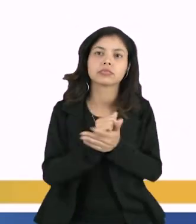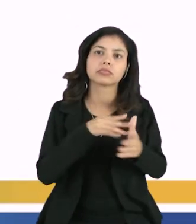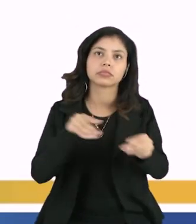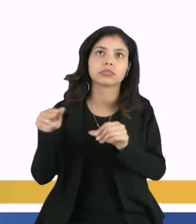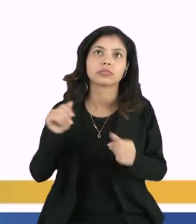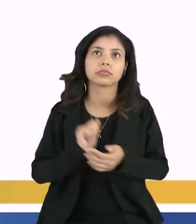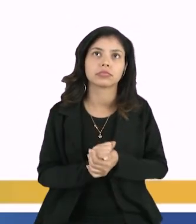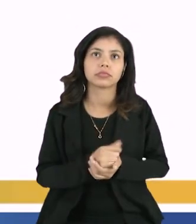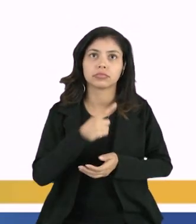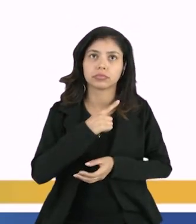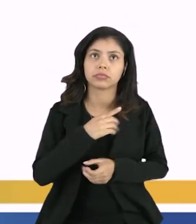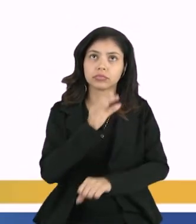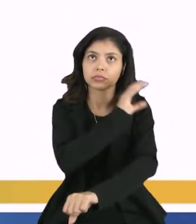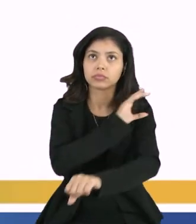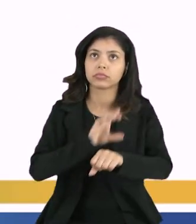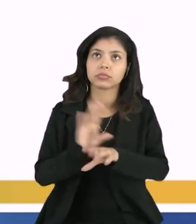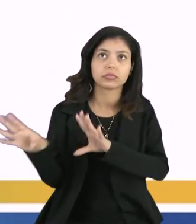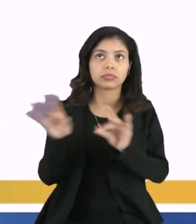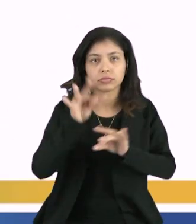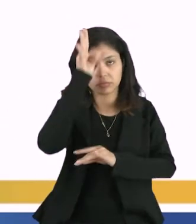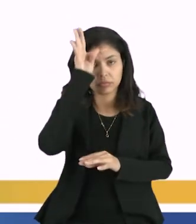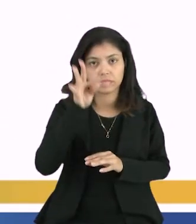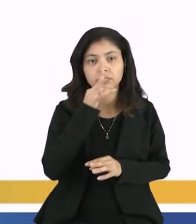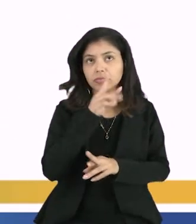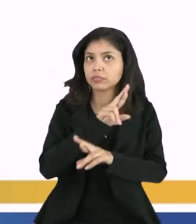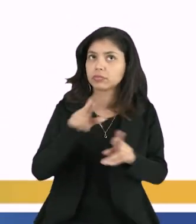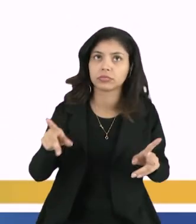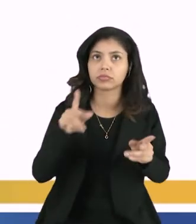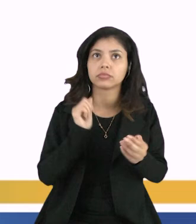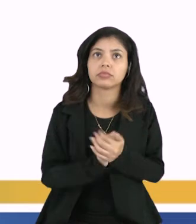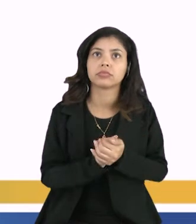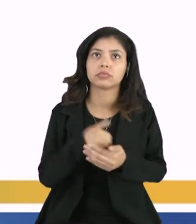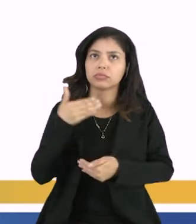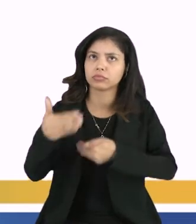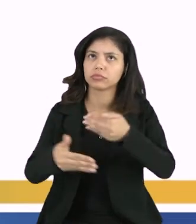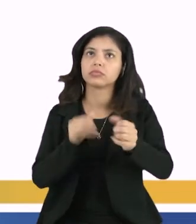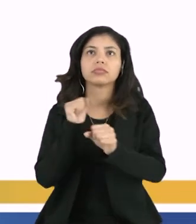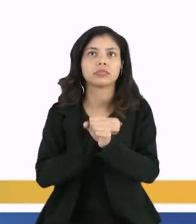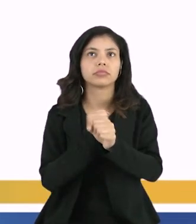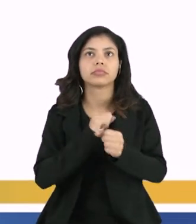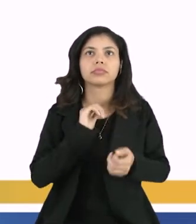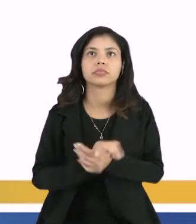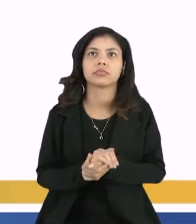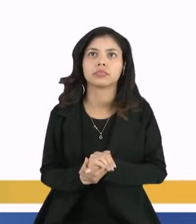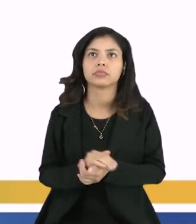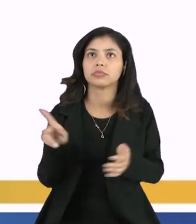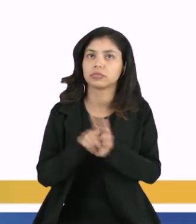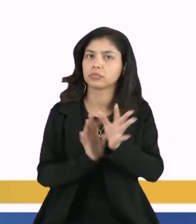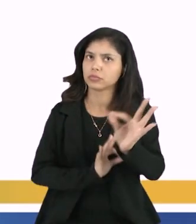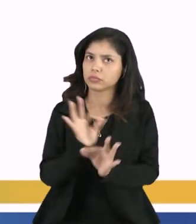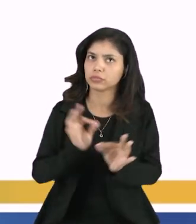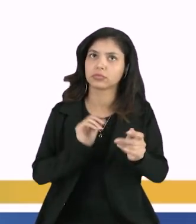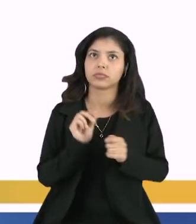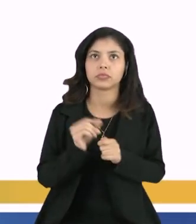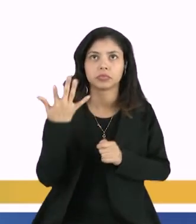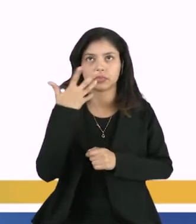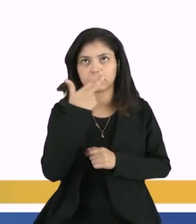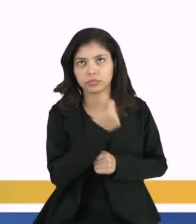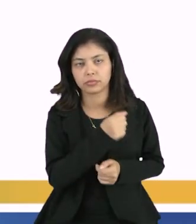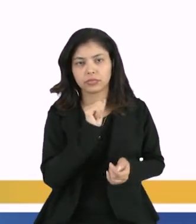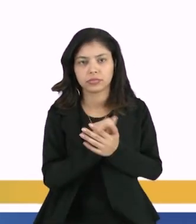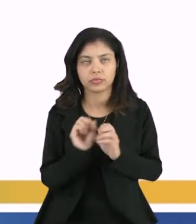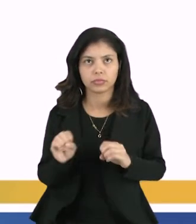laços fortes e cultura nordestina, a tradição não é diferente. Durante todo o ano, os quadrilheiros se preparam para fazer bonito